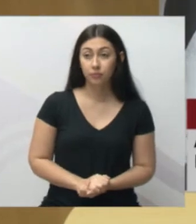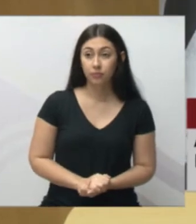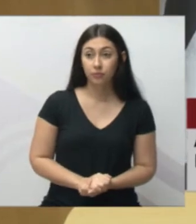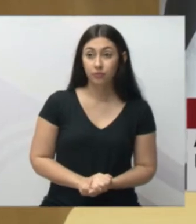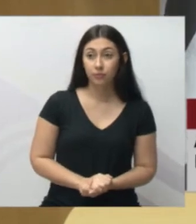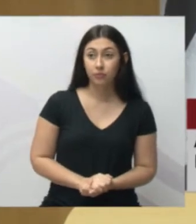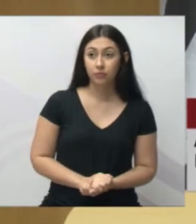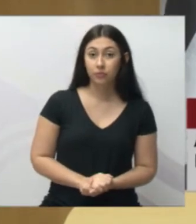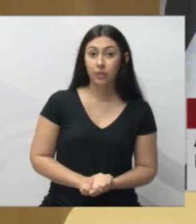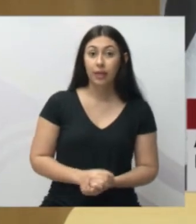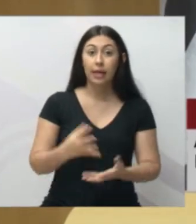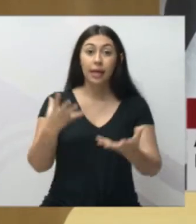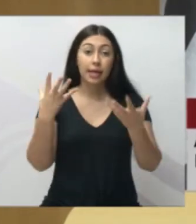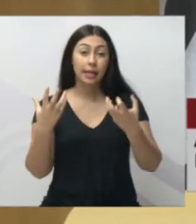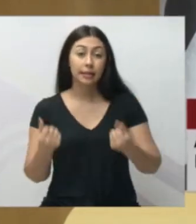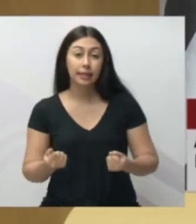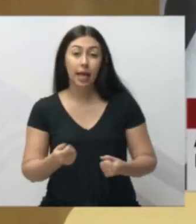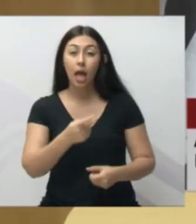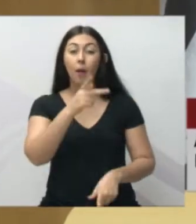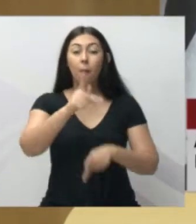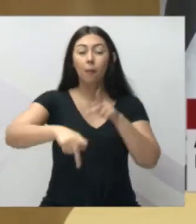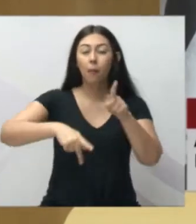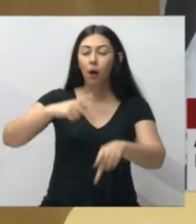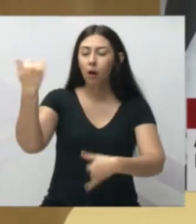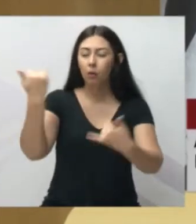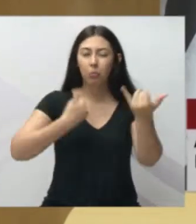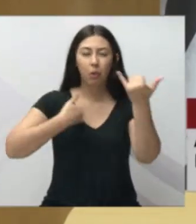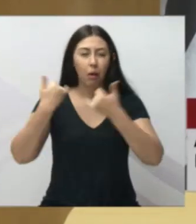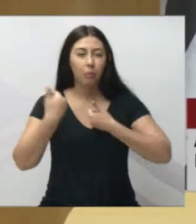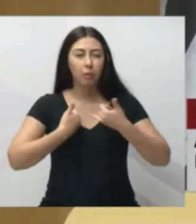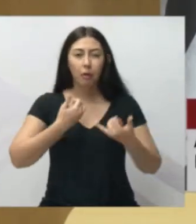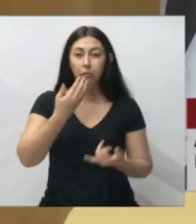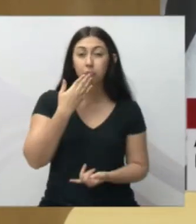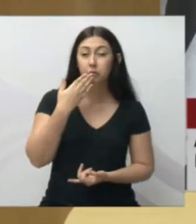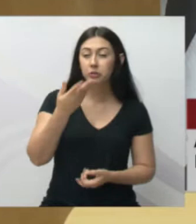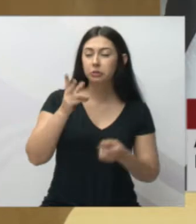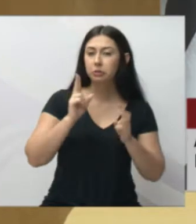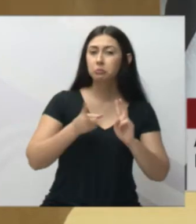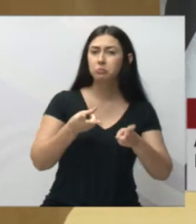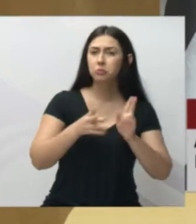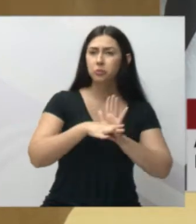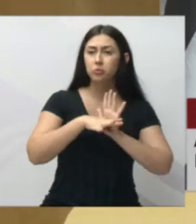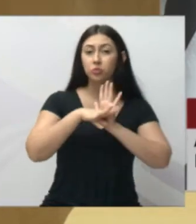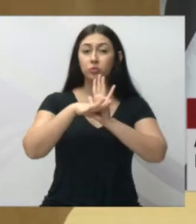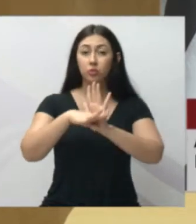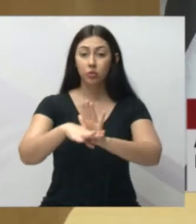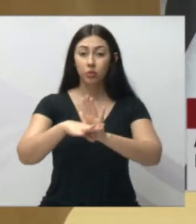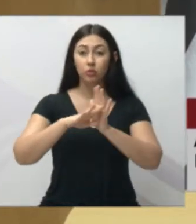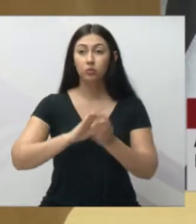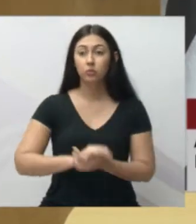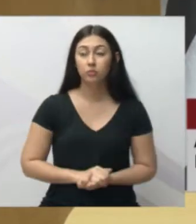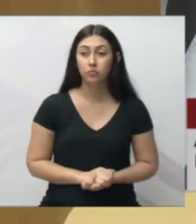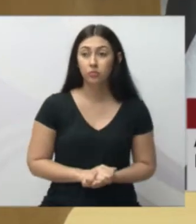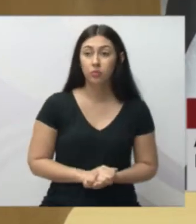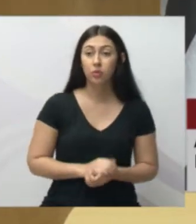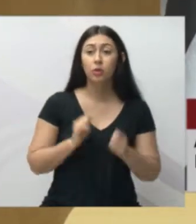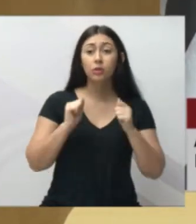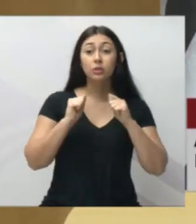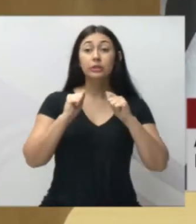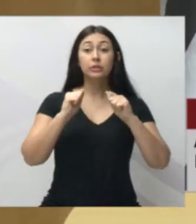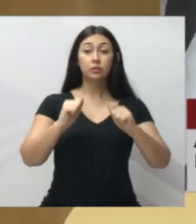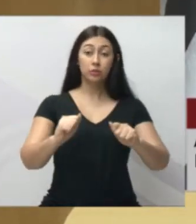nos pedidos e reivindicações da comunidade, sempre atento. O